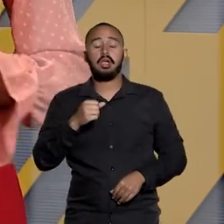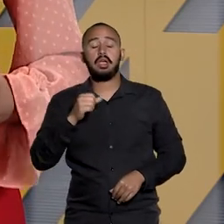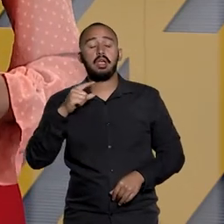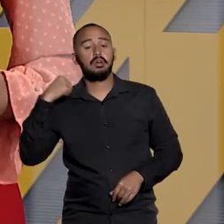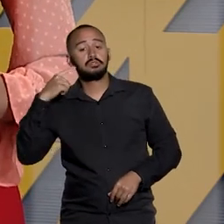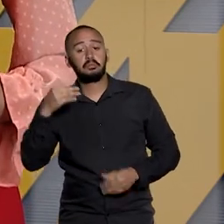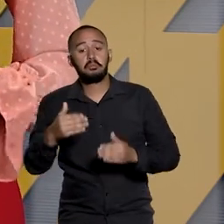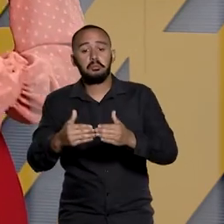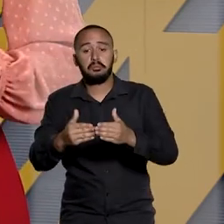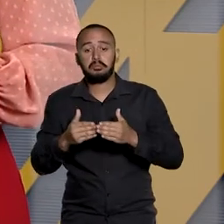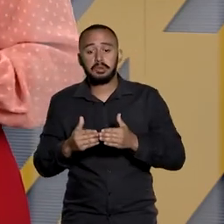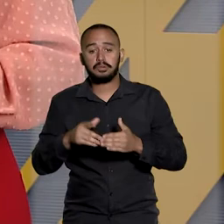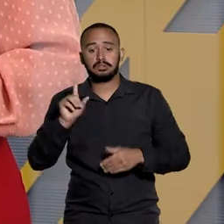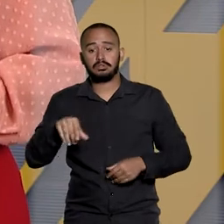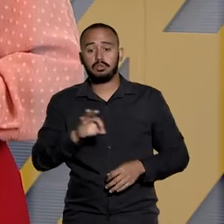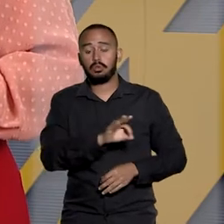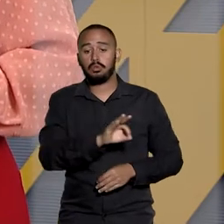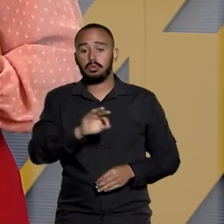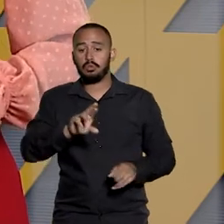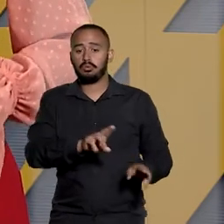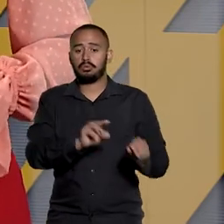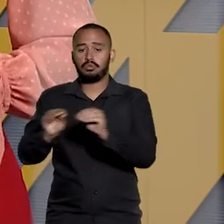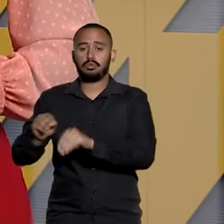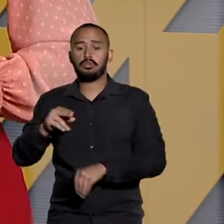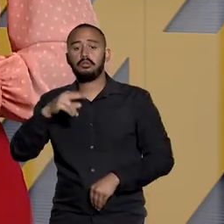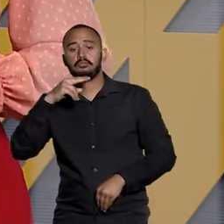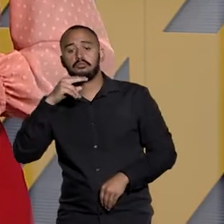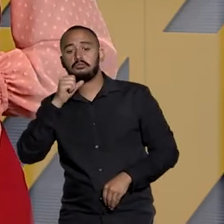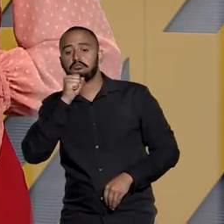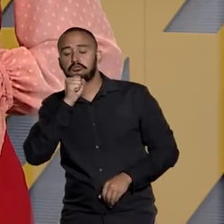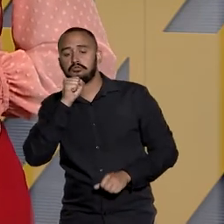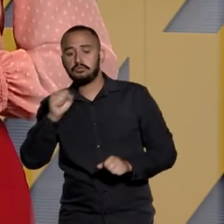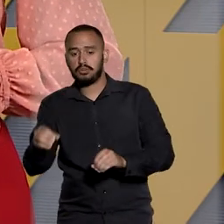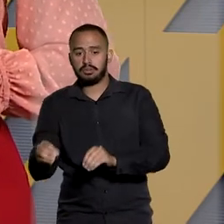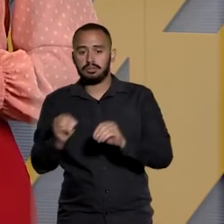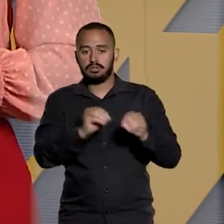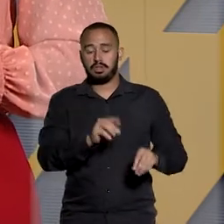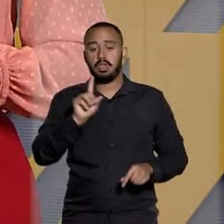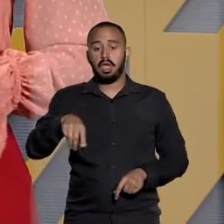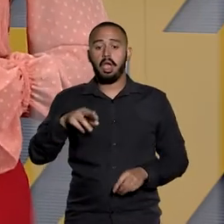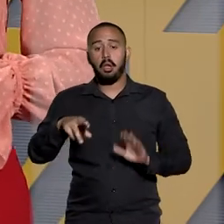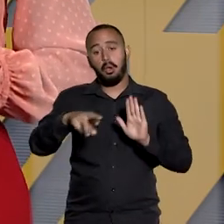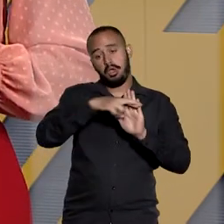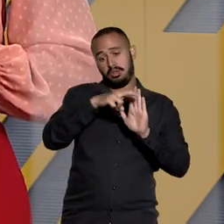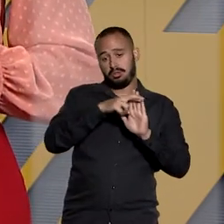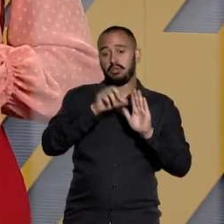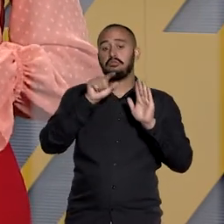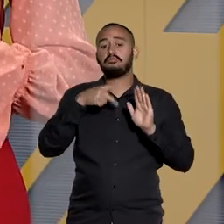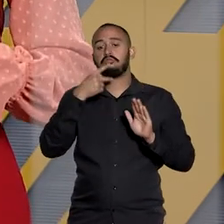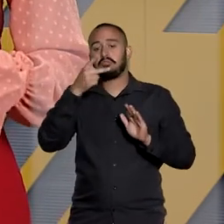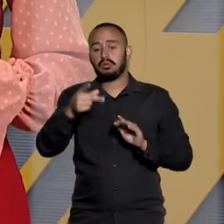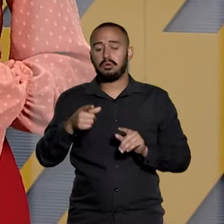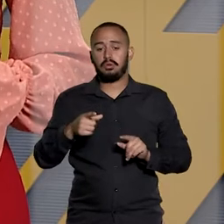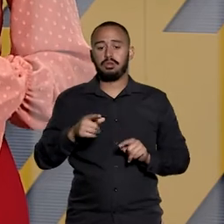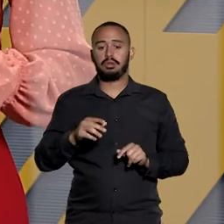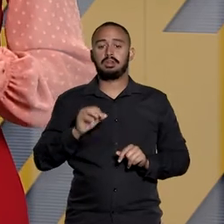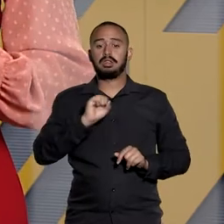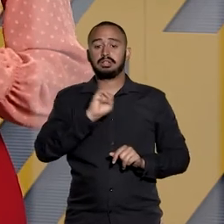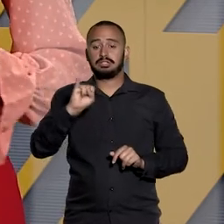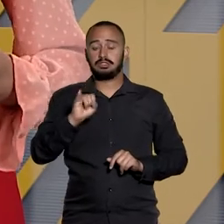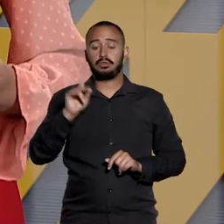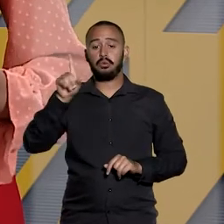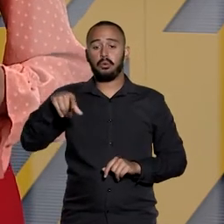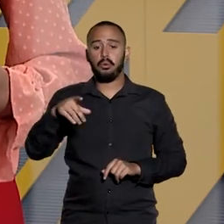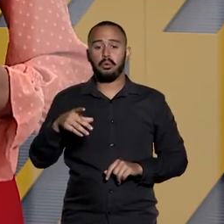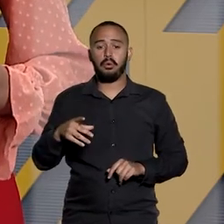da avó materna no registro civil. Para o relator, ministro Marco Aurélio Belize, a possibilidade de um potencial cliente fazer